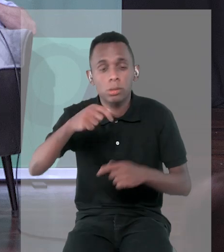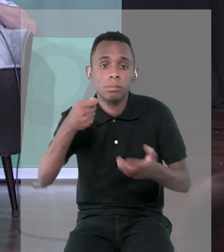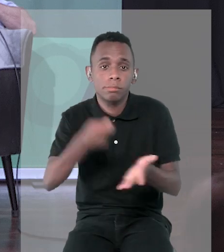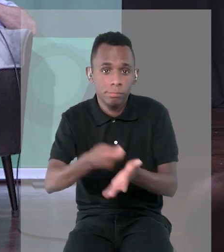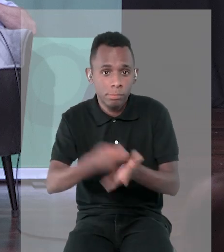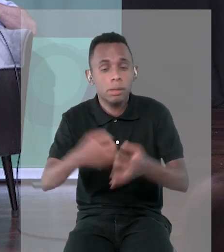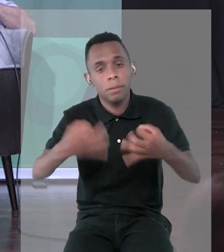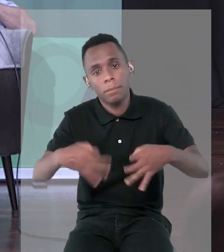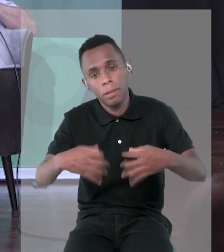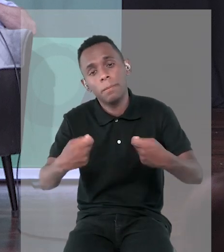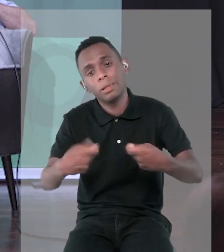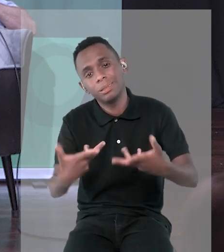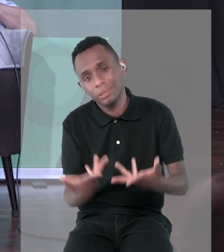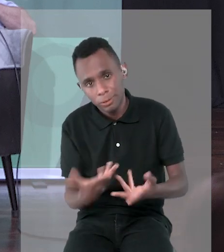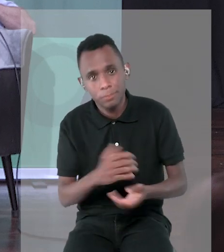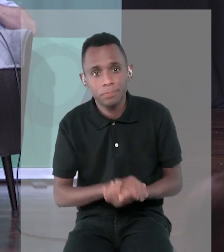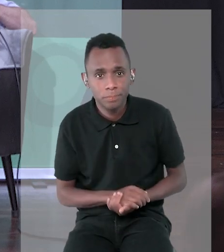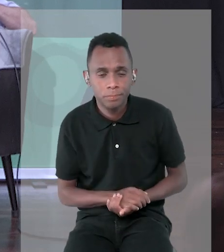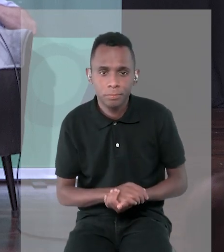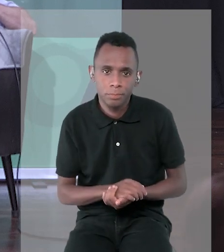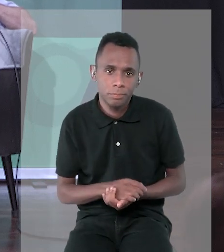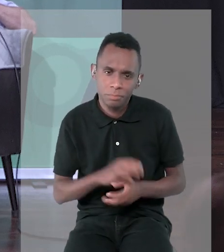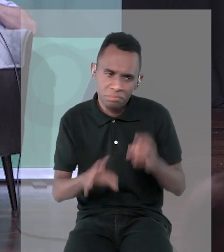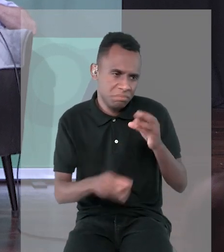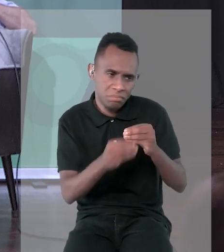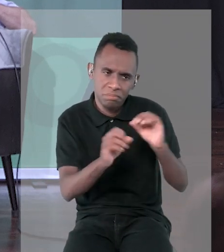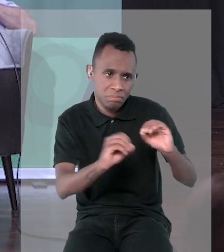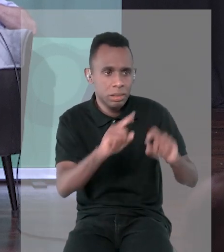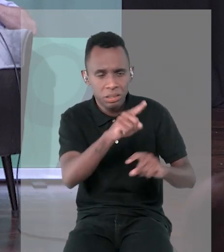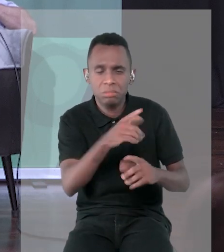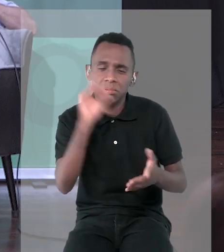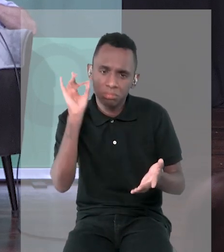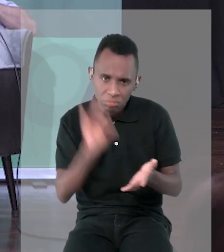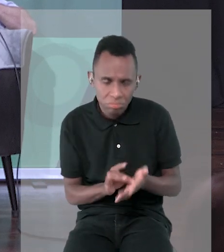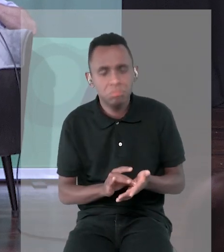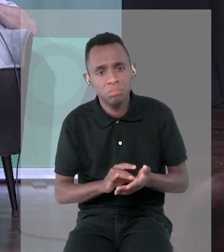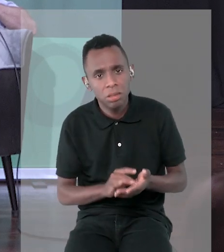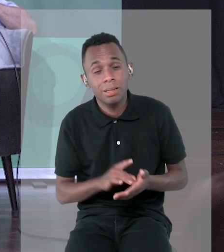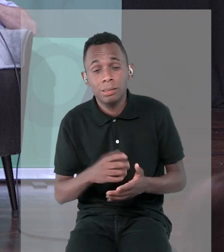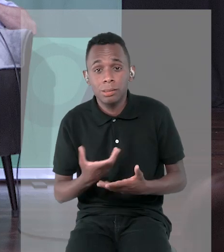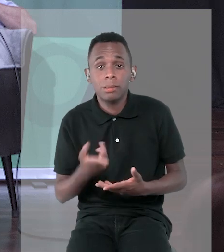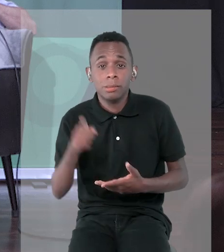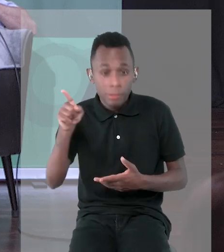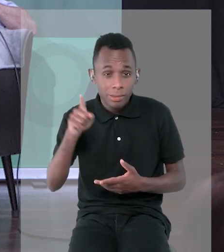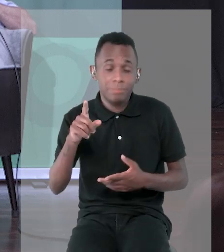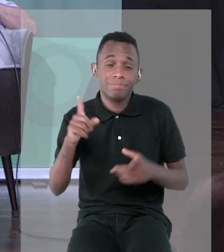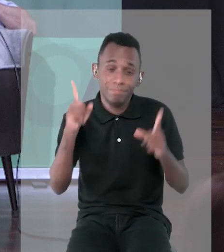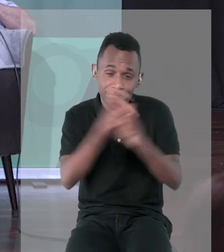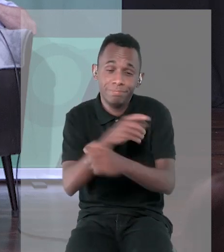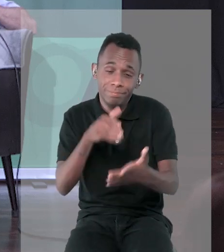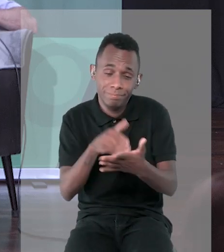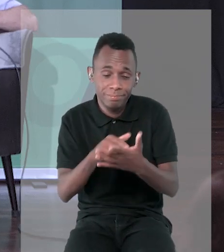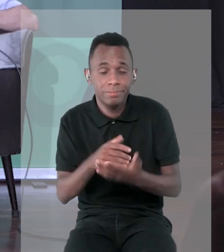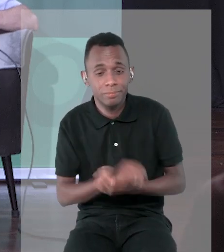necessária, né? Então, assim, eu não tenho nada para adicionar no que você falou. Realmente uma situação muito dura que a gente está